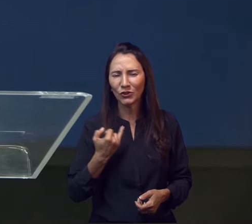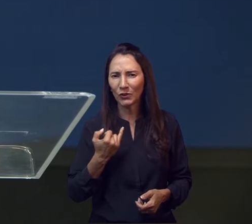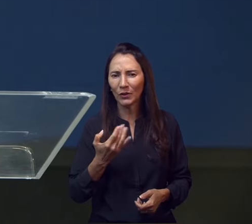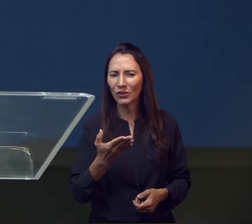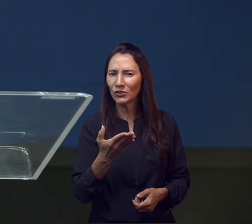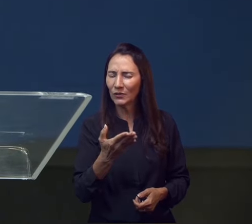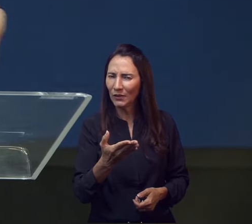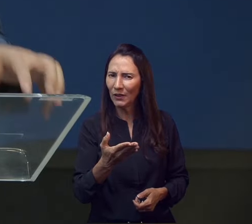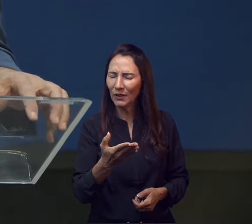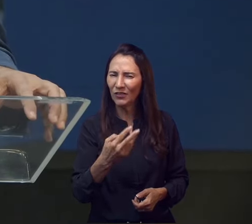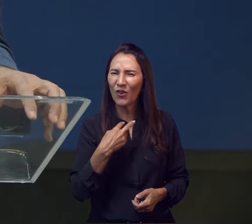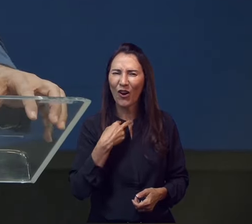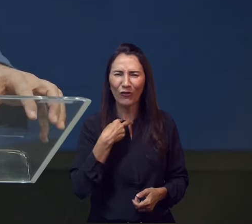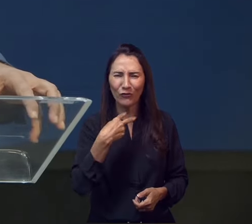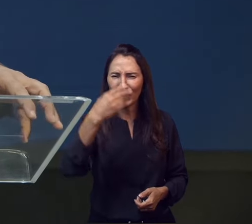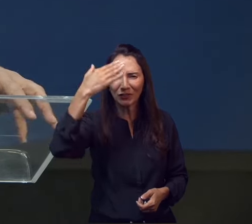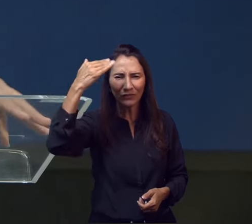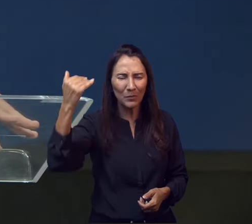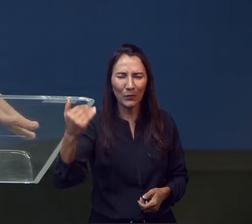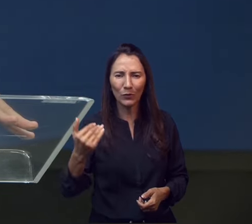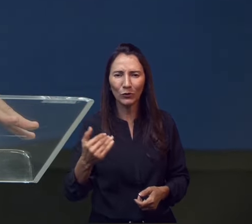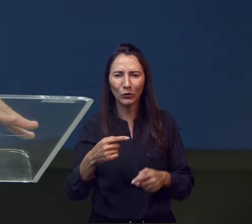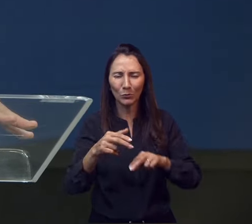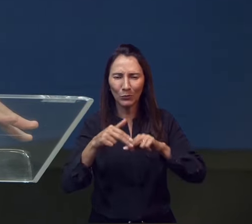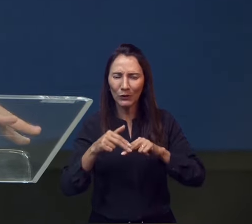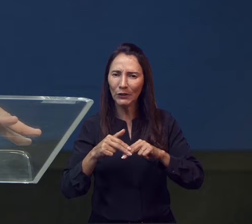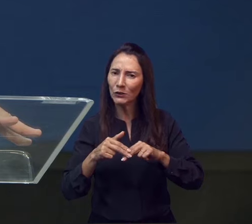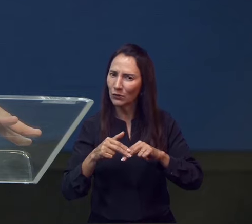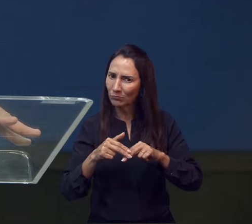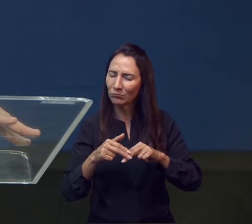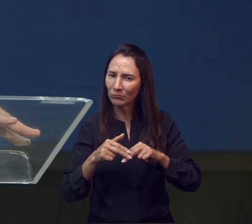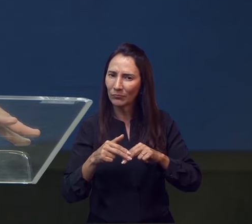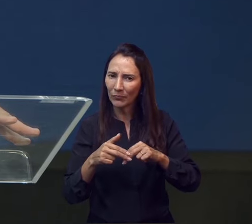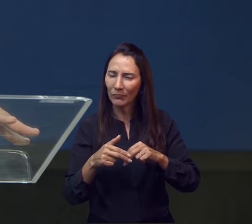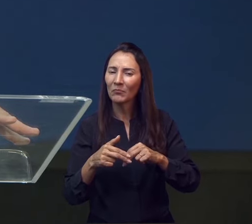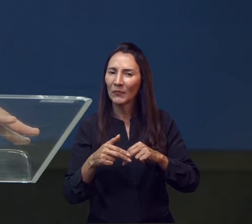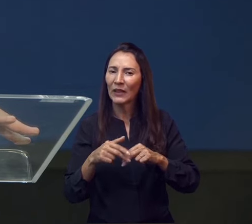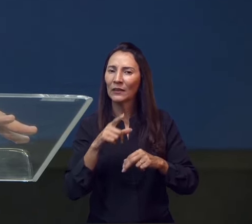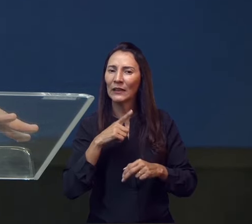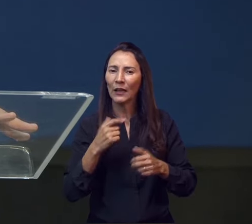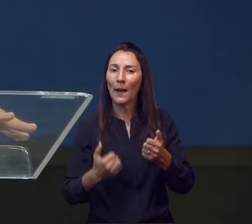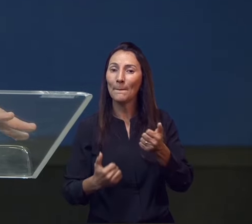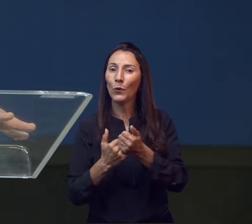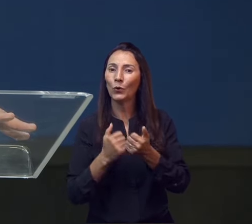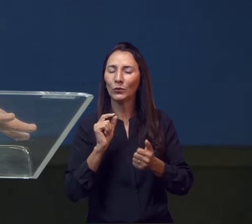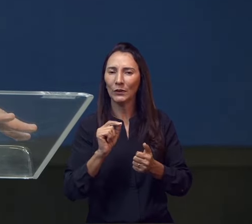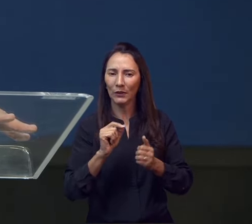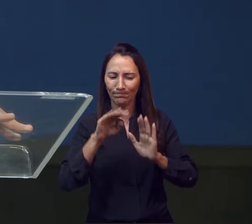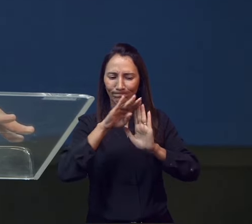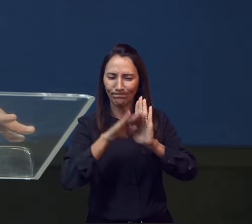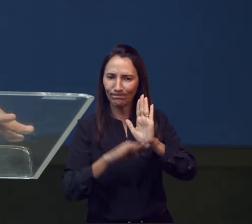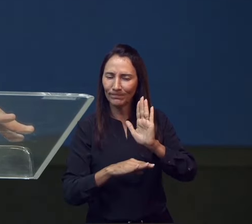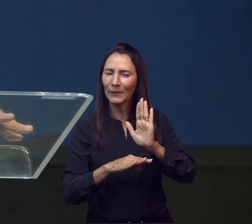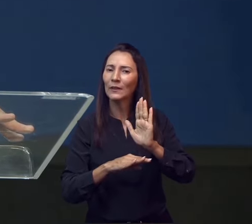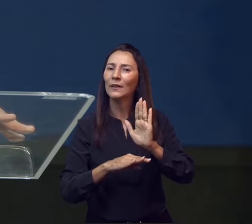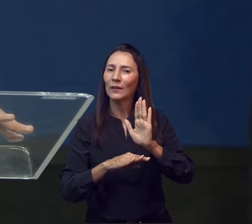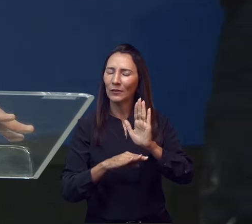princípios os valores um homem que tem arriscado a vida